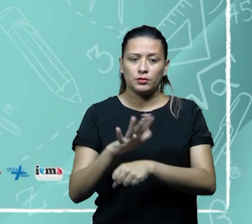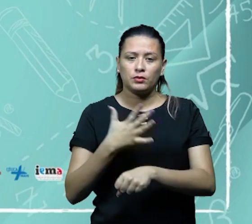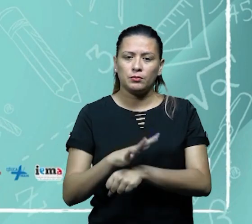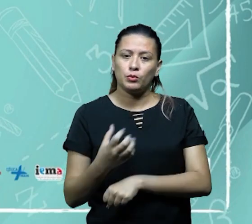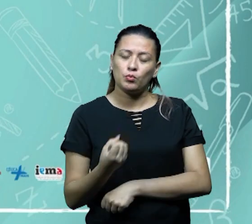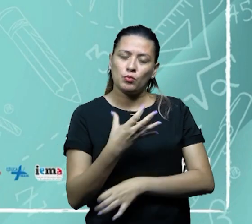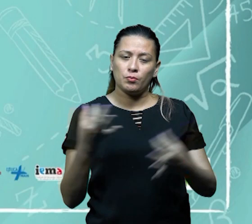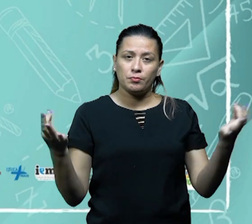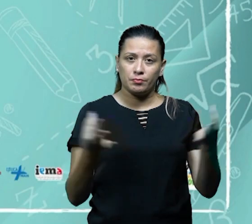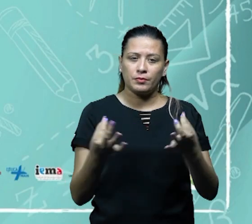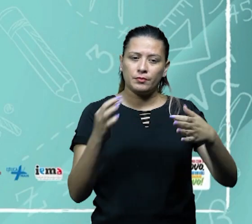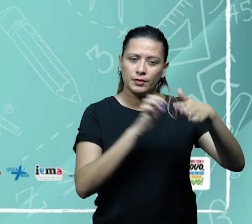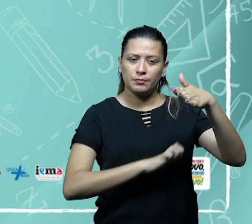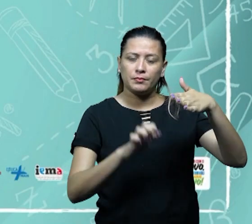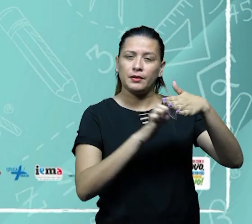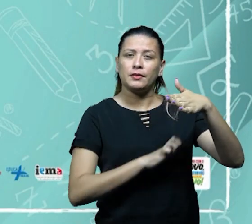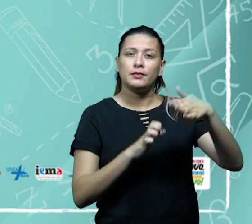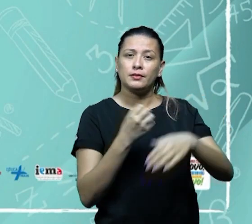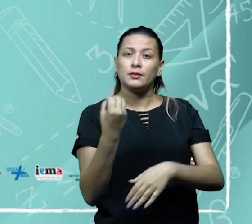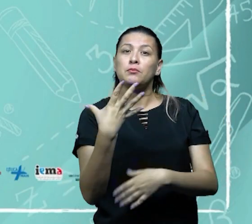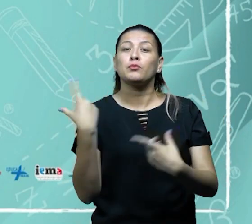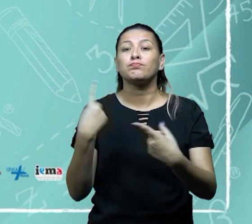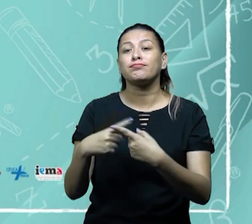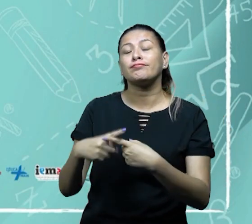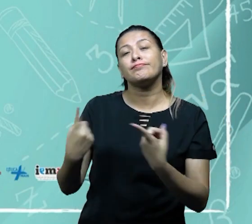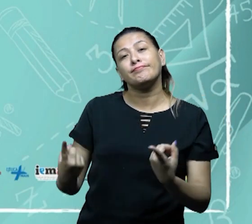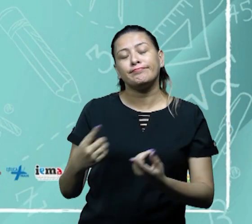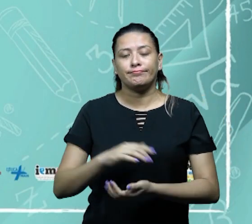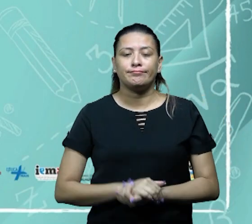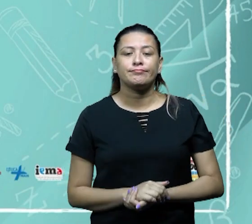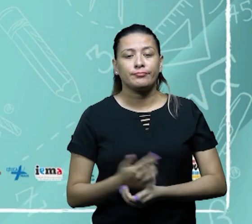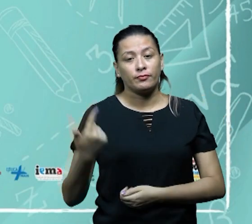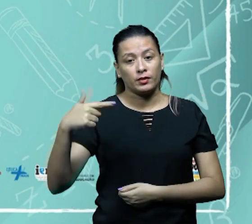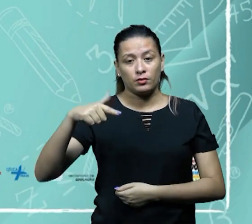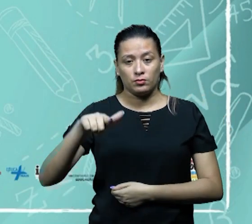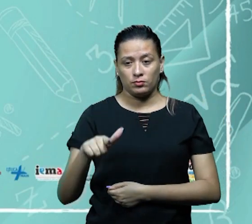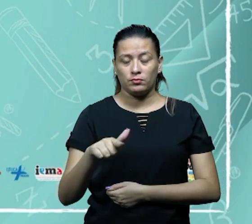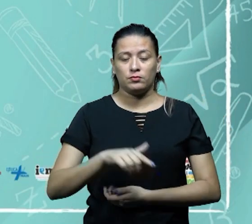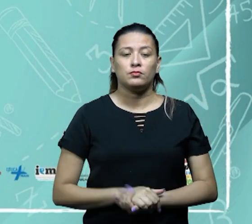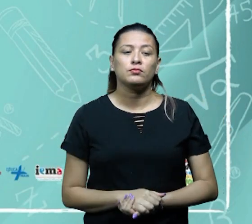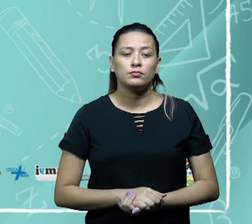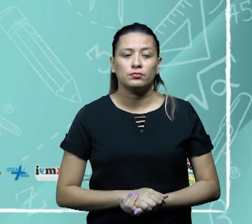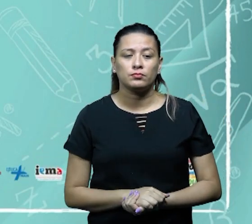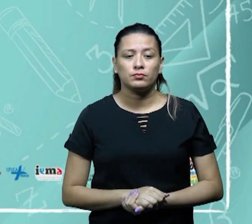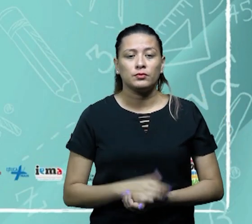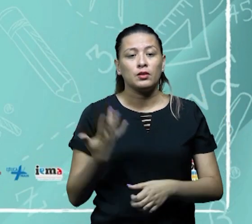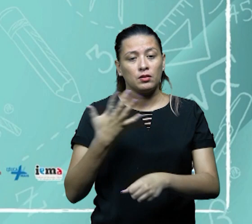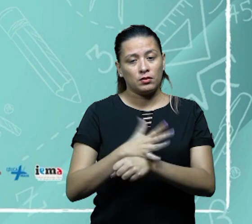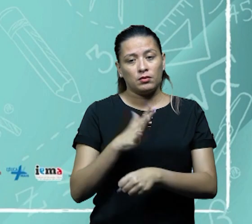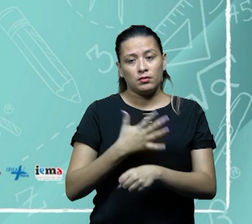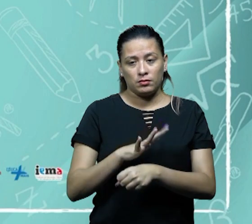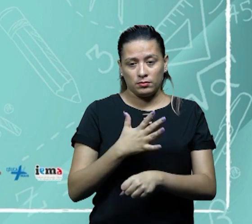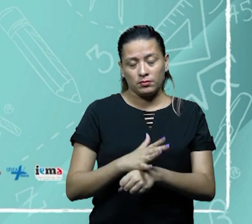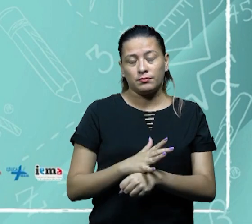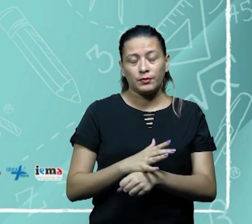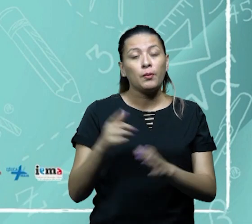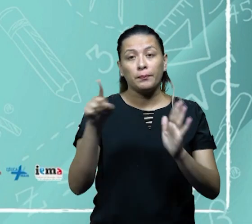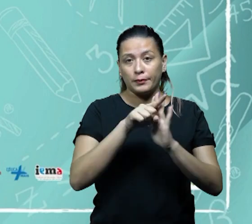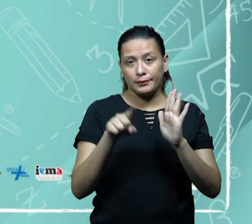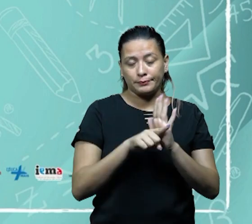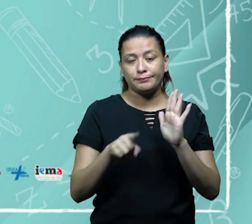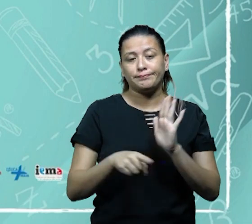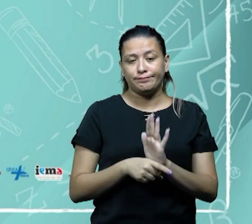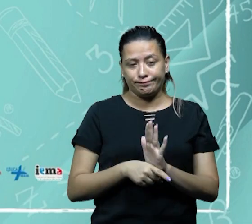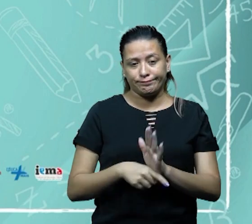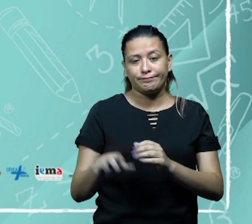um programa de treinamento bem executado para uma empresa? Vamos pensar um pouquinho, repetindo. Que benefícios podem trazer um programa